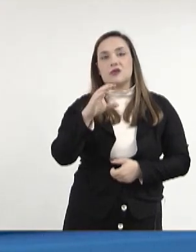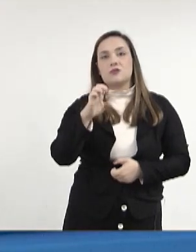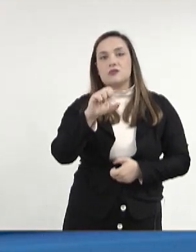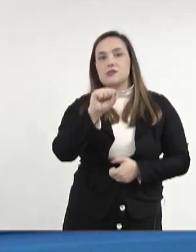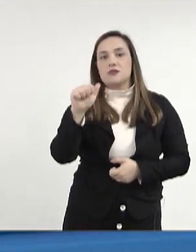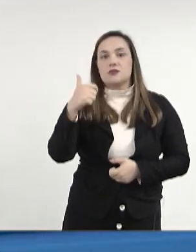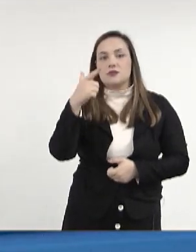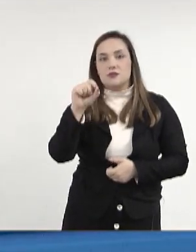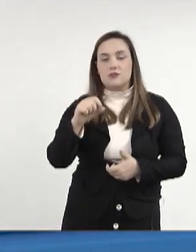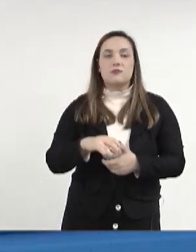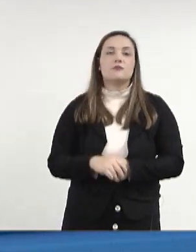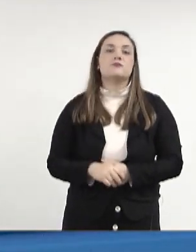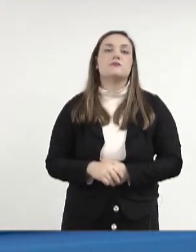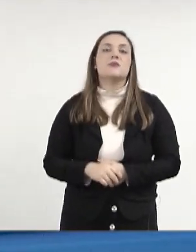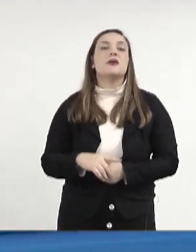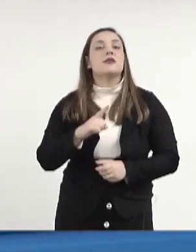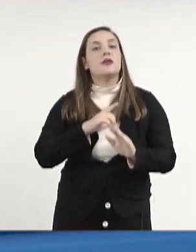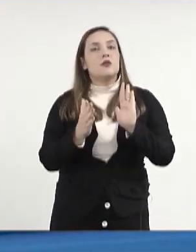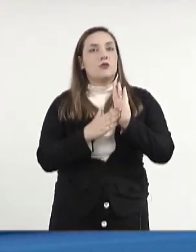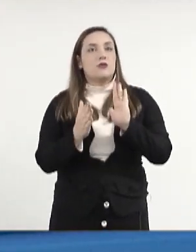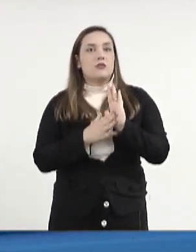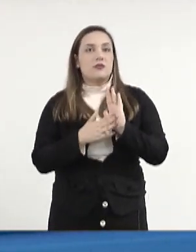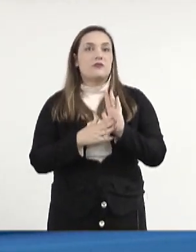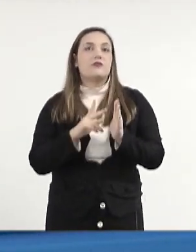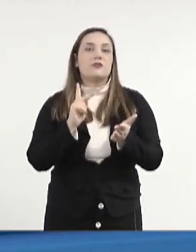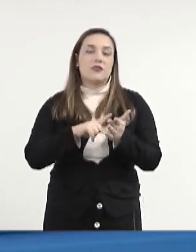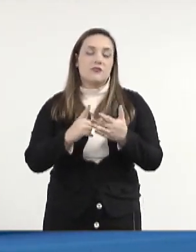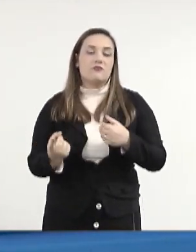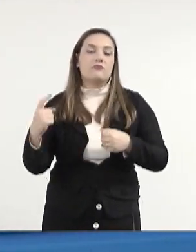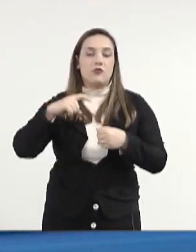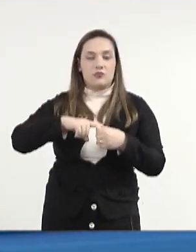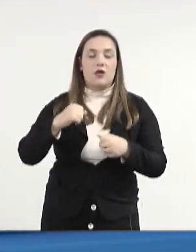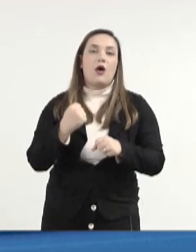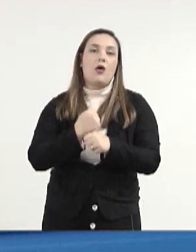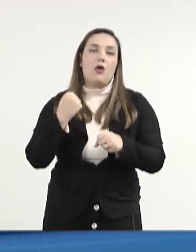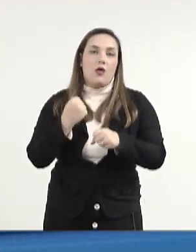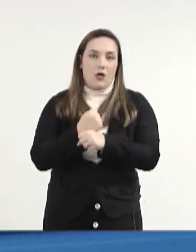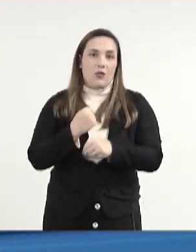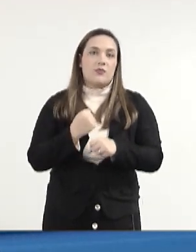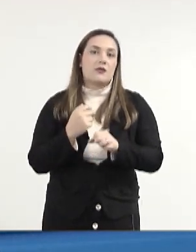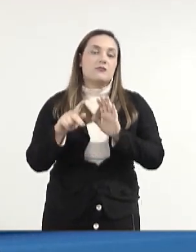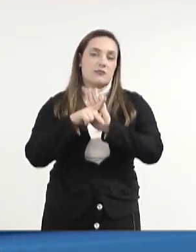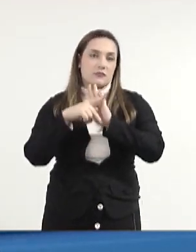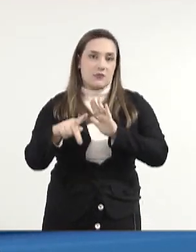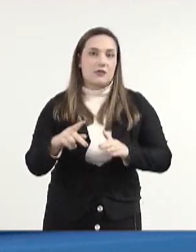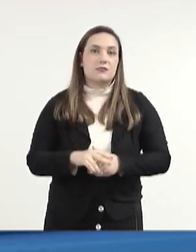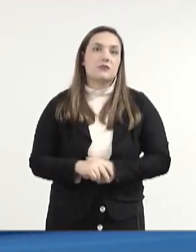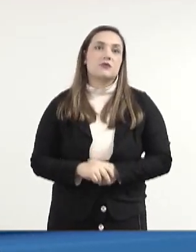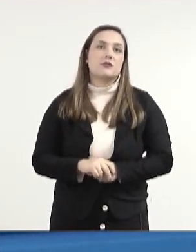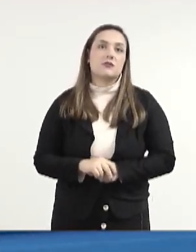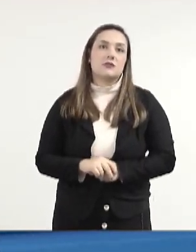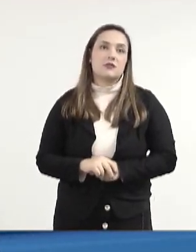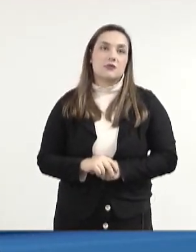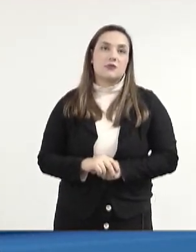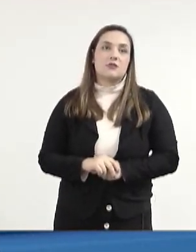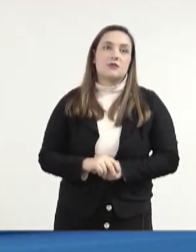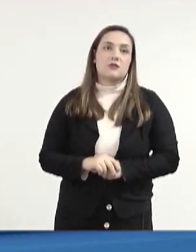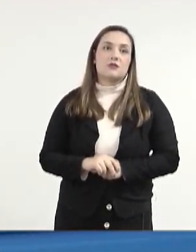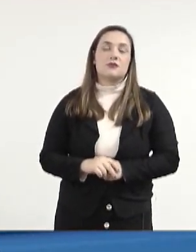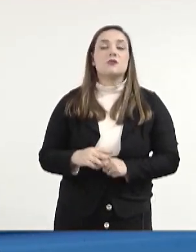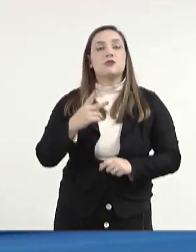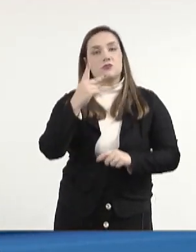daí, ter, então, uma proposta de retomada de ações para